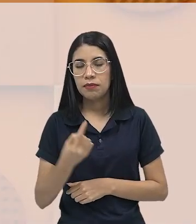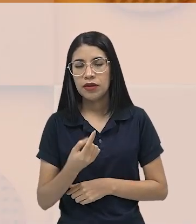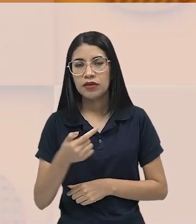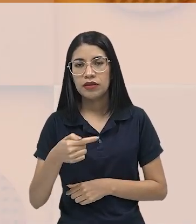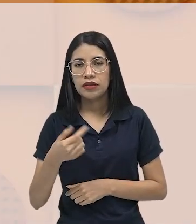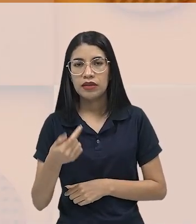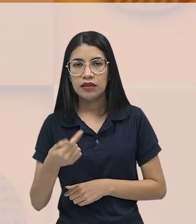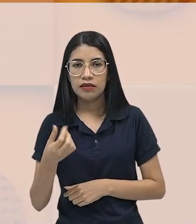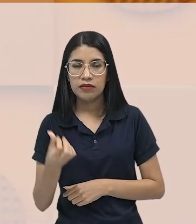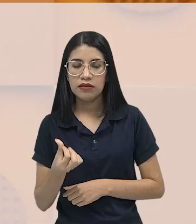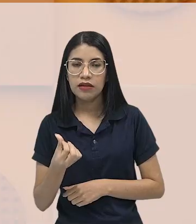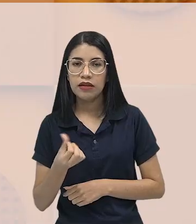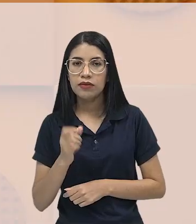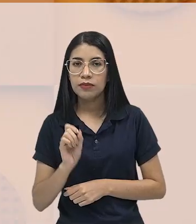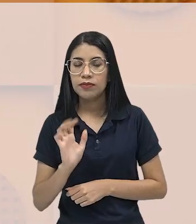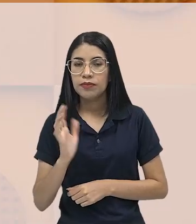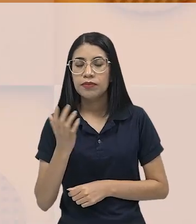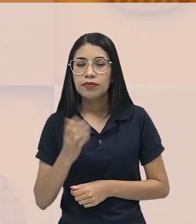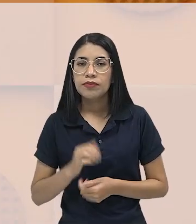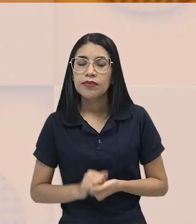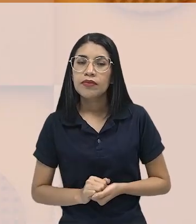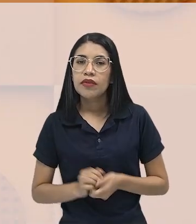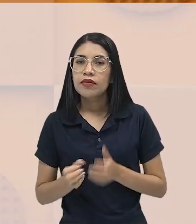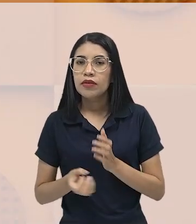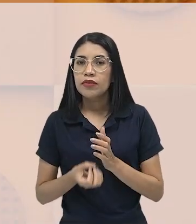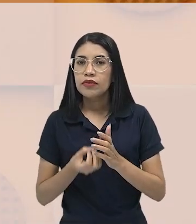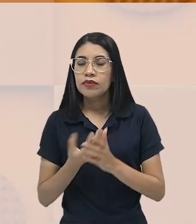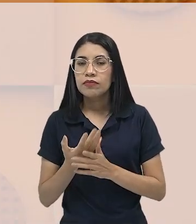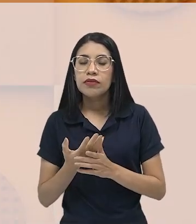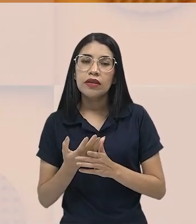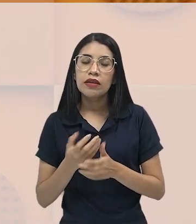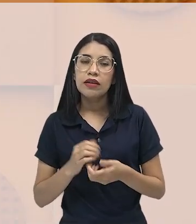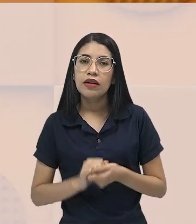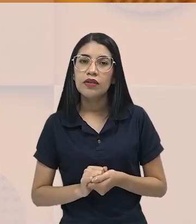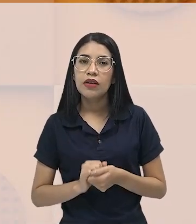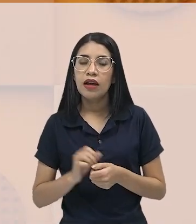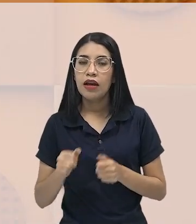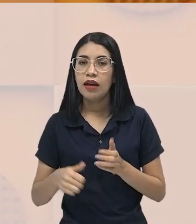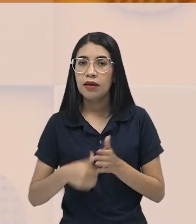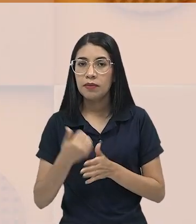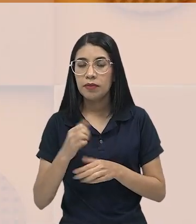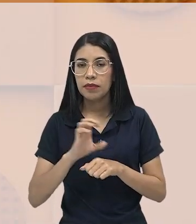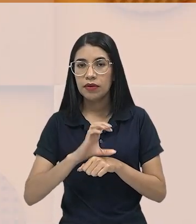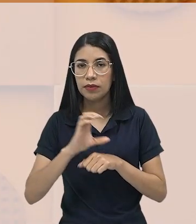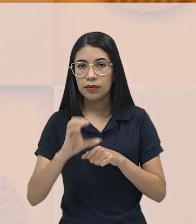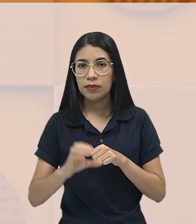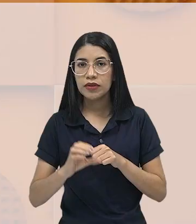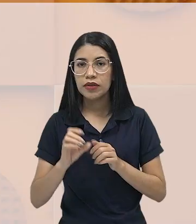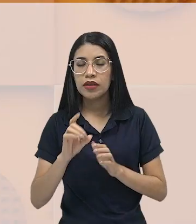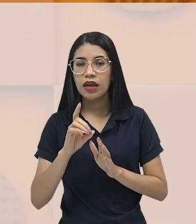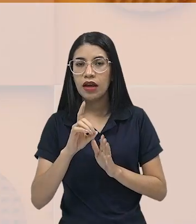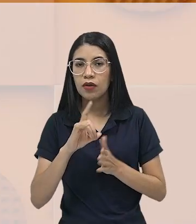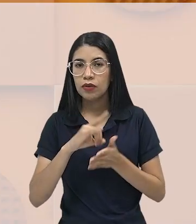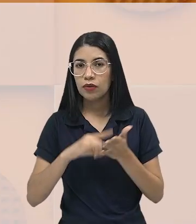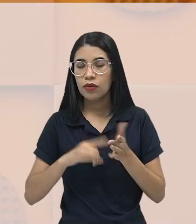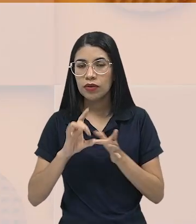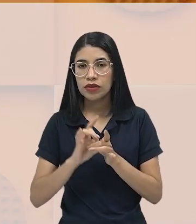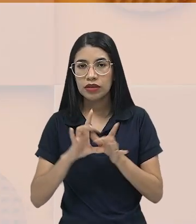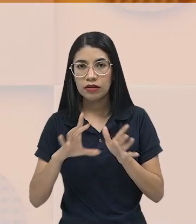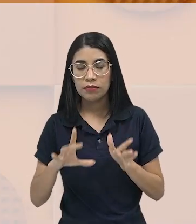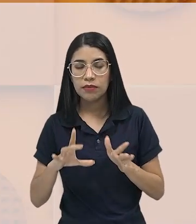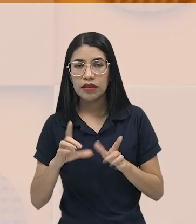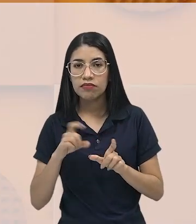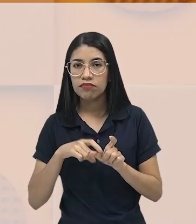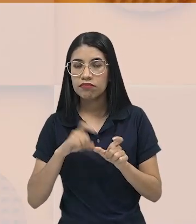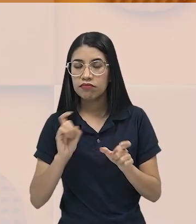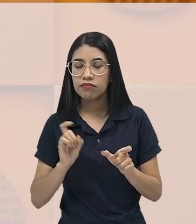1776, vai se criar ali, né, a primeira Constituição, né, a ideia da Declaração da Independência ali,